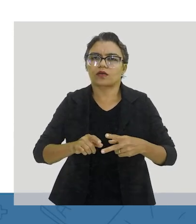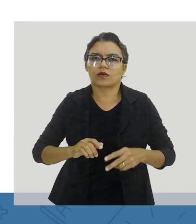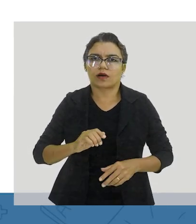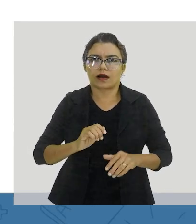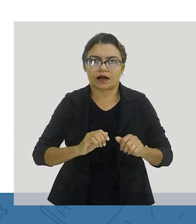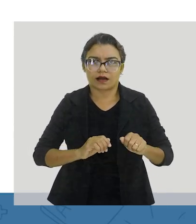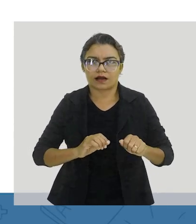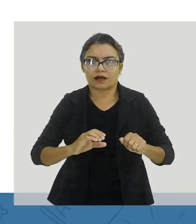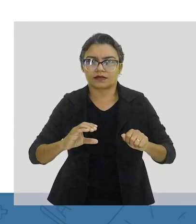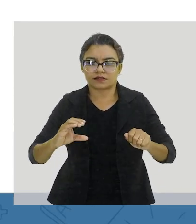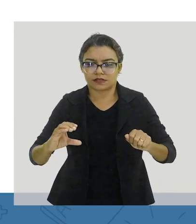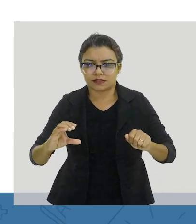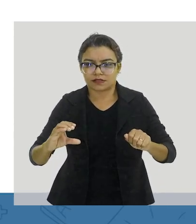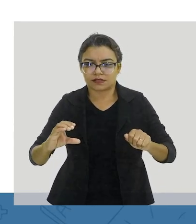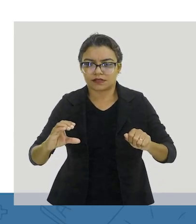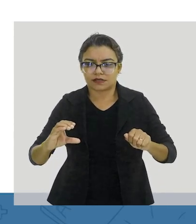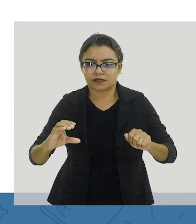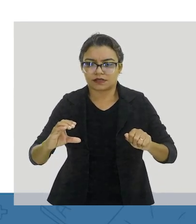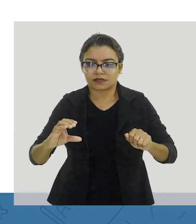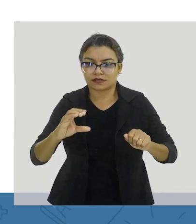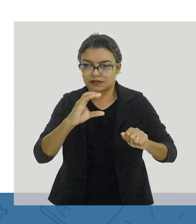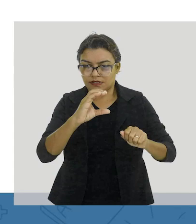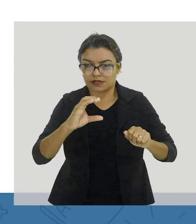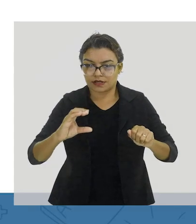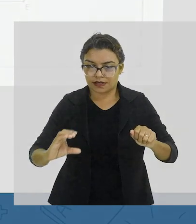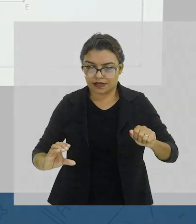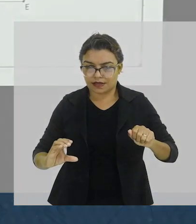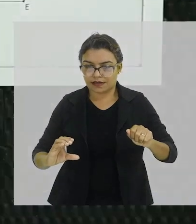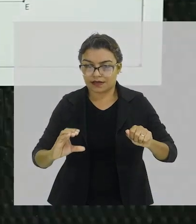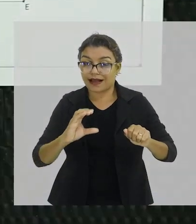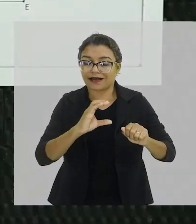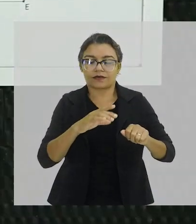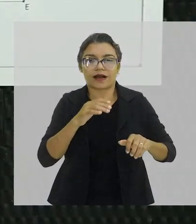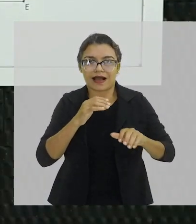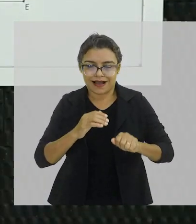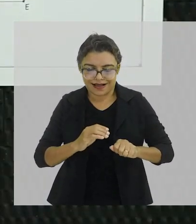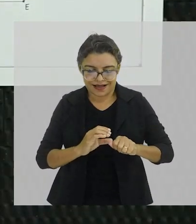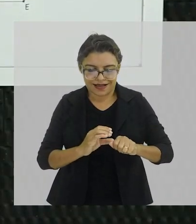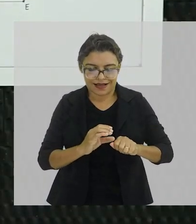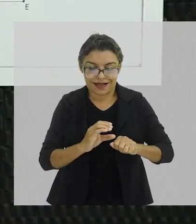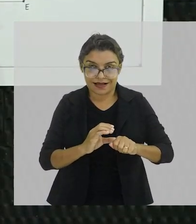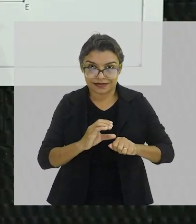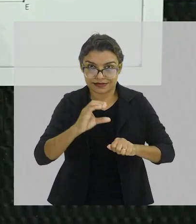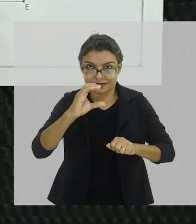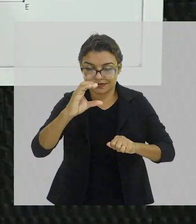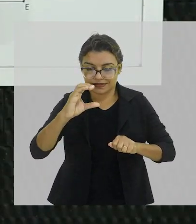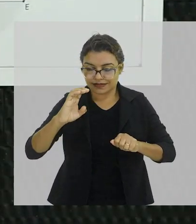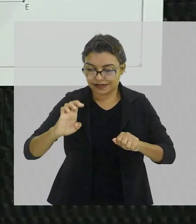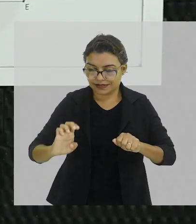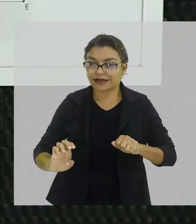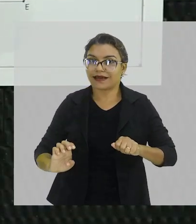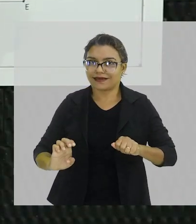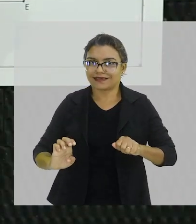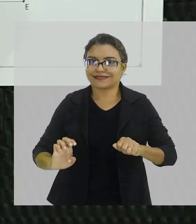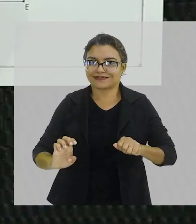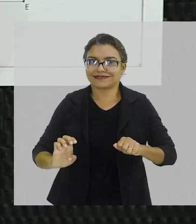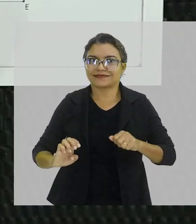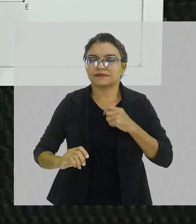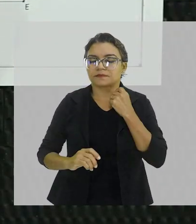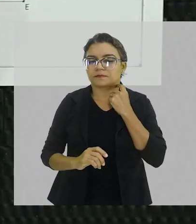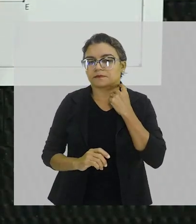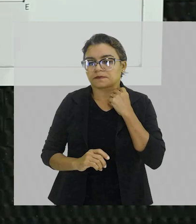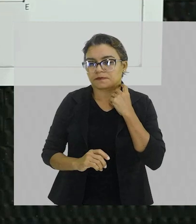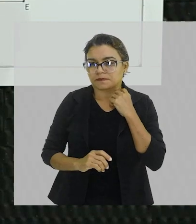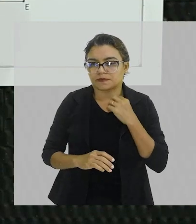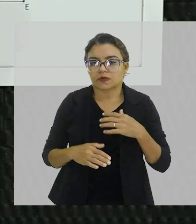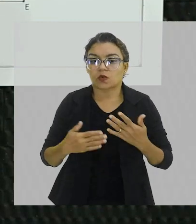aqui, ó, ele até marcou, tá? Mas se ele não tivesse marcado, a gente já saberia, né? ACE, ele quer saber quanto